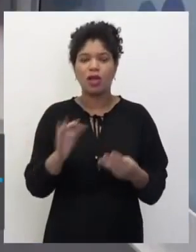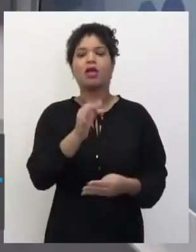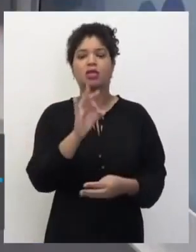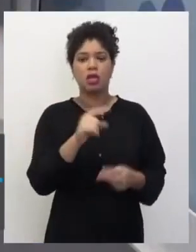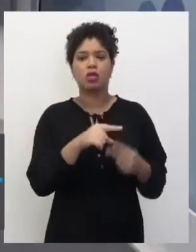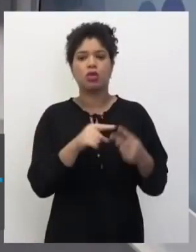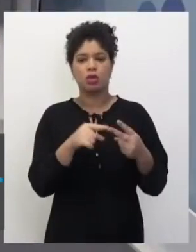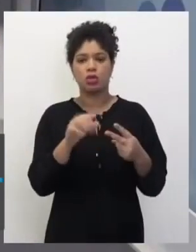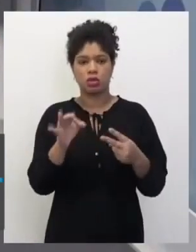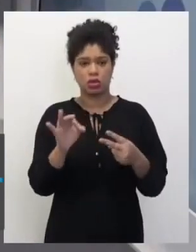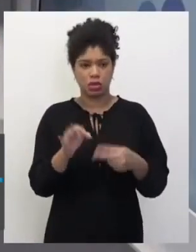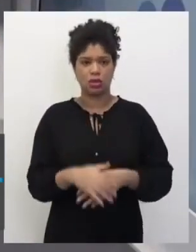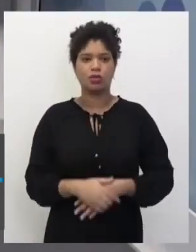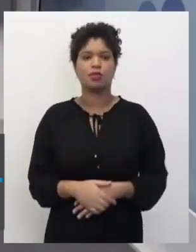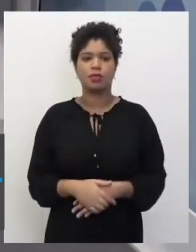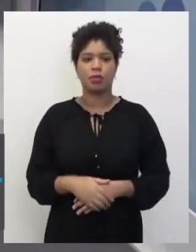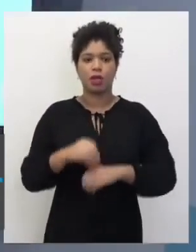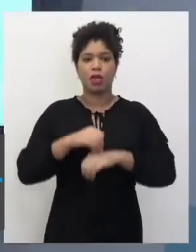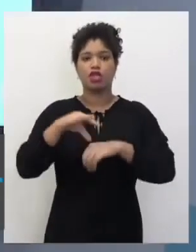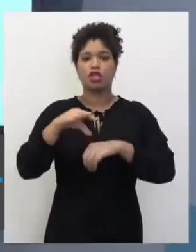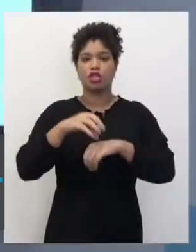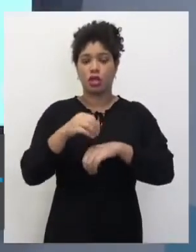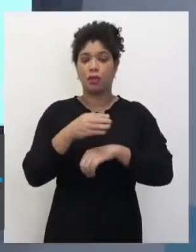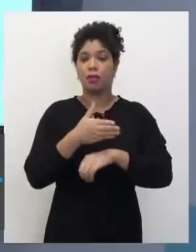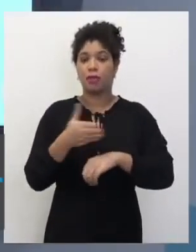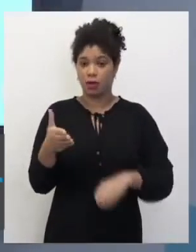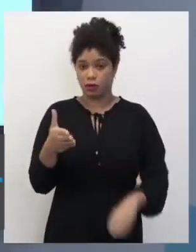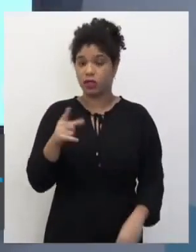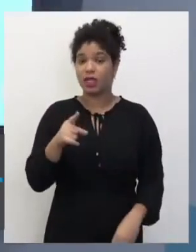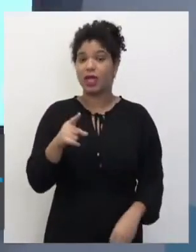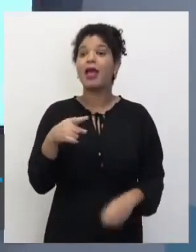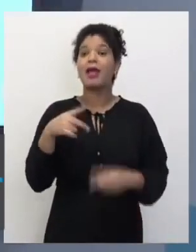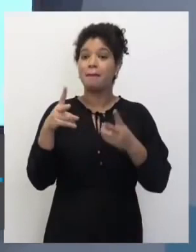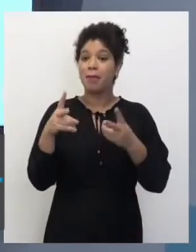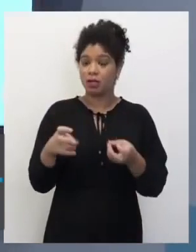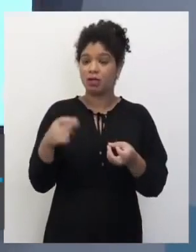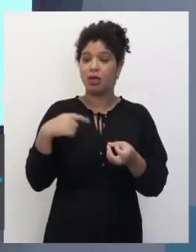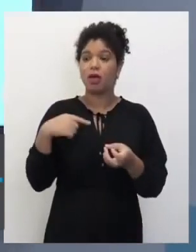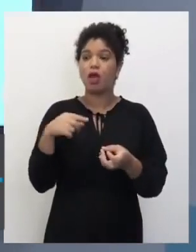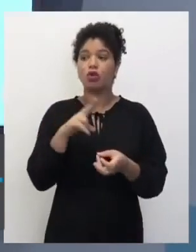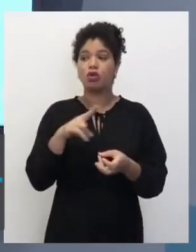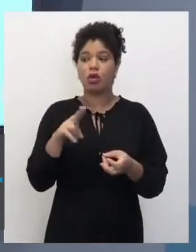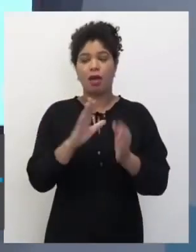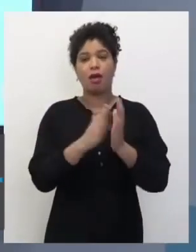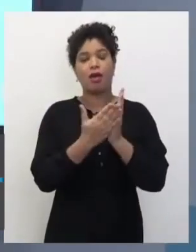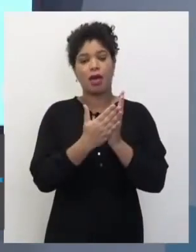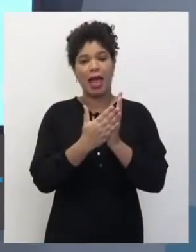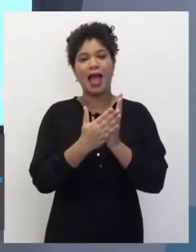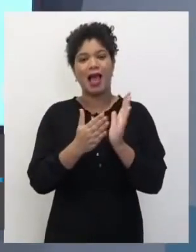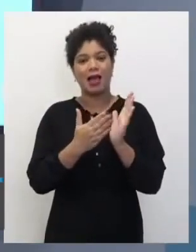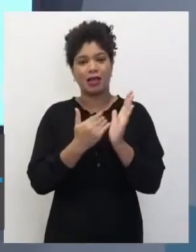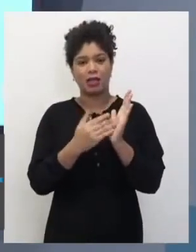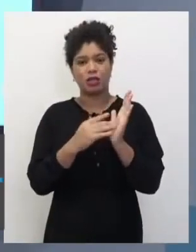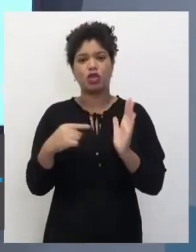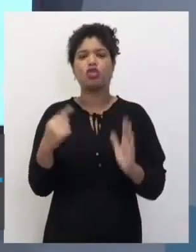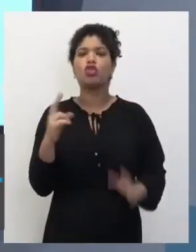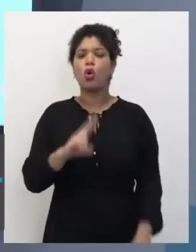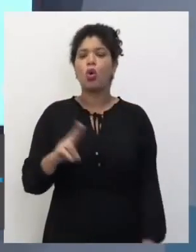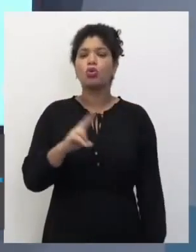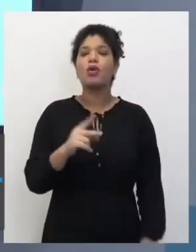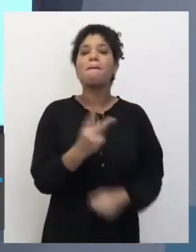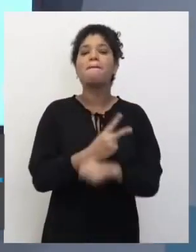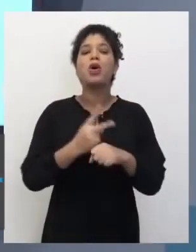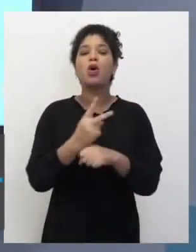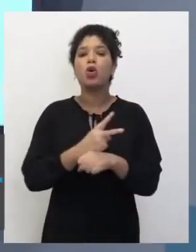esses. Então, essa é a dica para vocês, no caso que vão utilizar esse caderno, que nós iremos utilizar, na verdade,